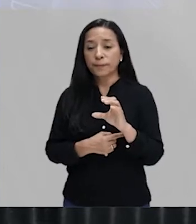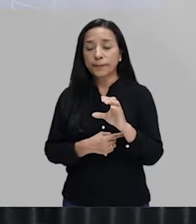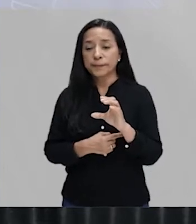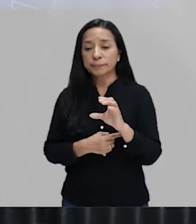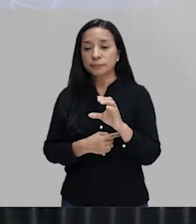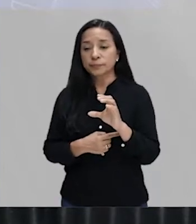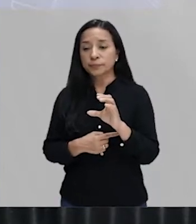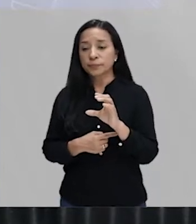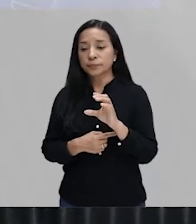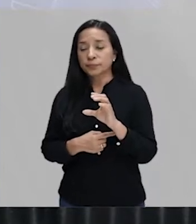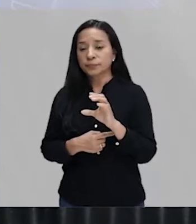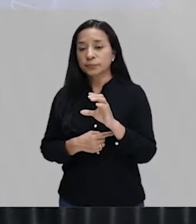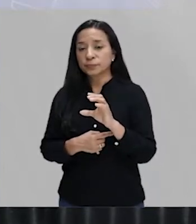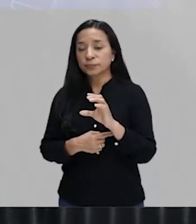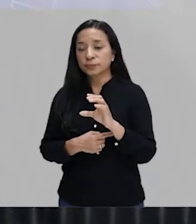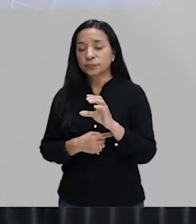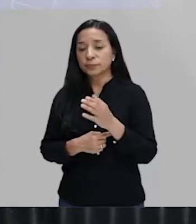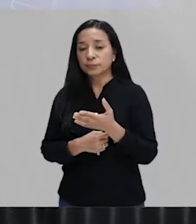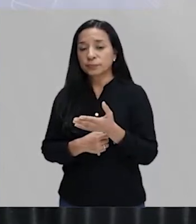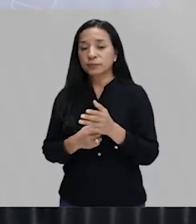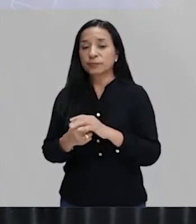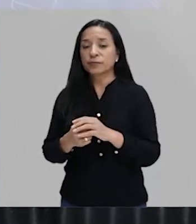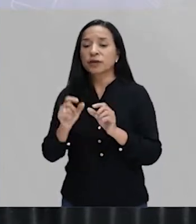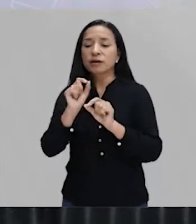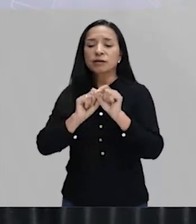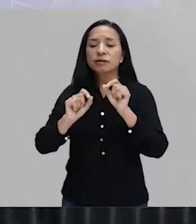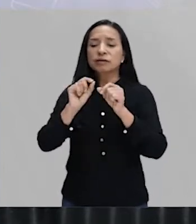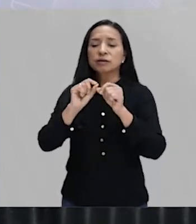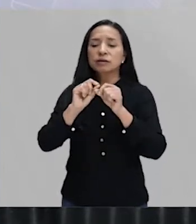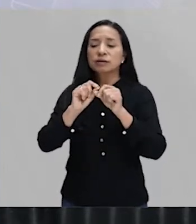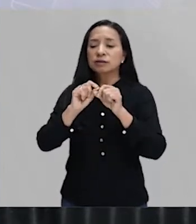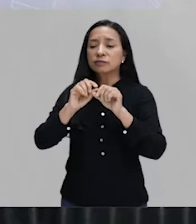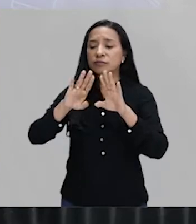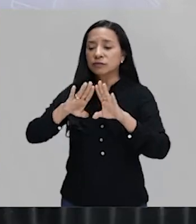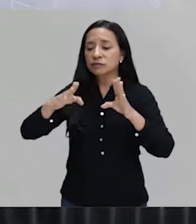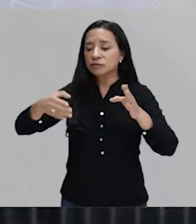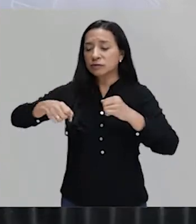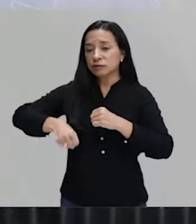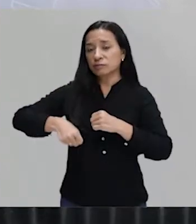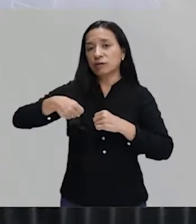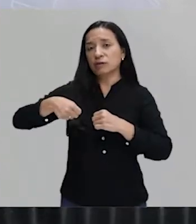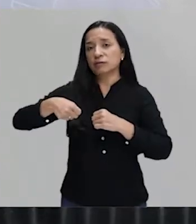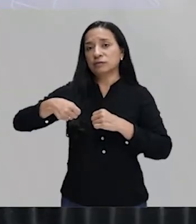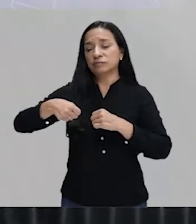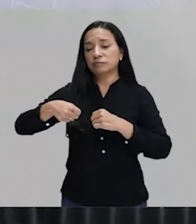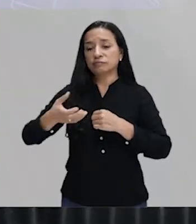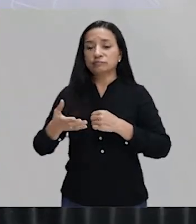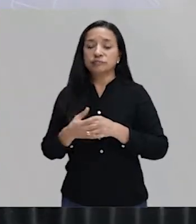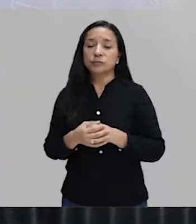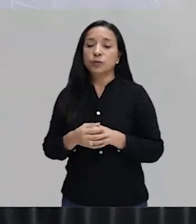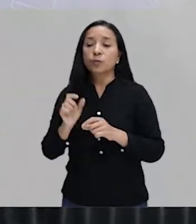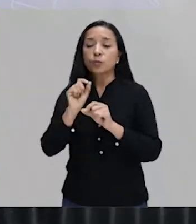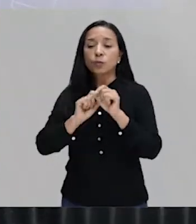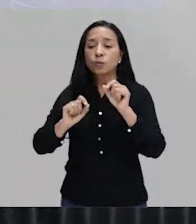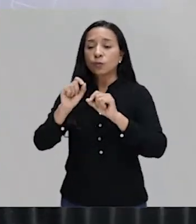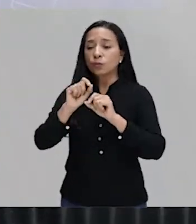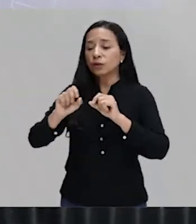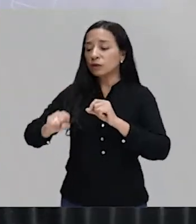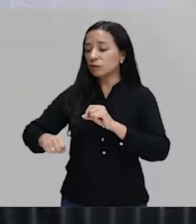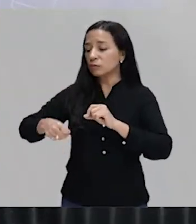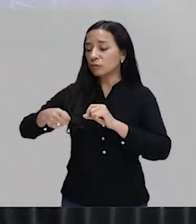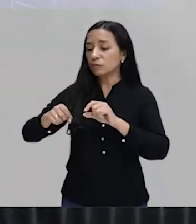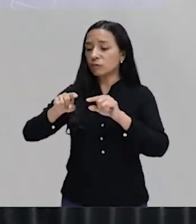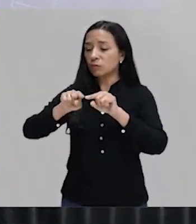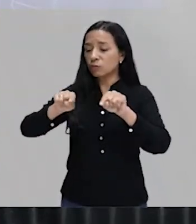e as colocou na sala. Né? Quem que fez a mala? Né? Então, o que ele colocou na